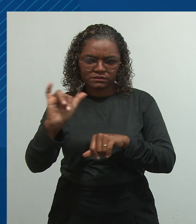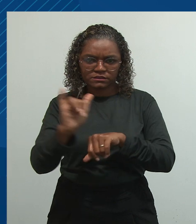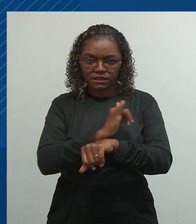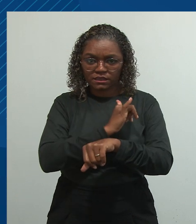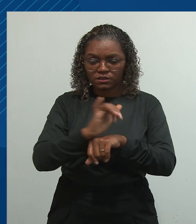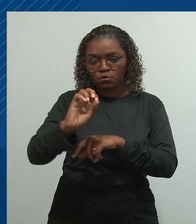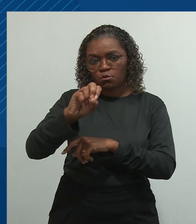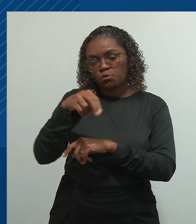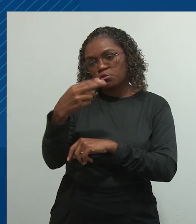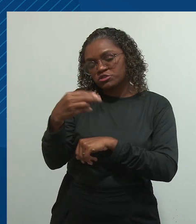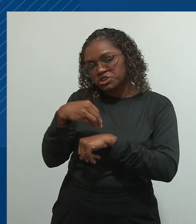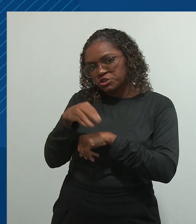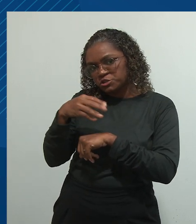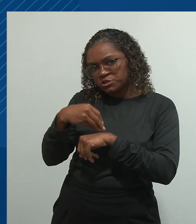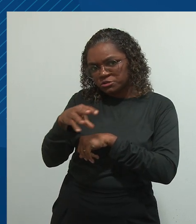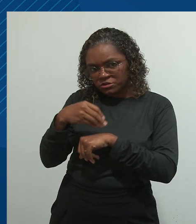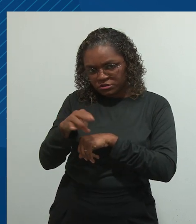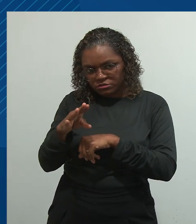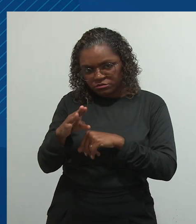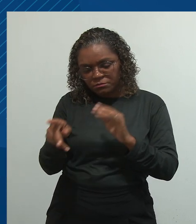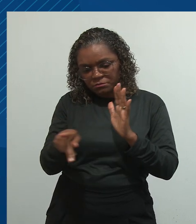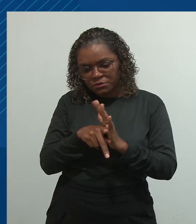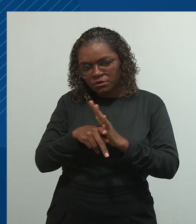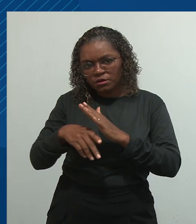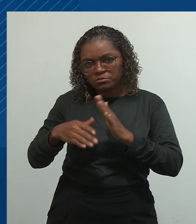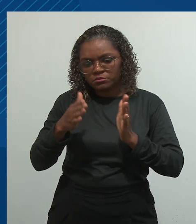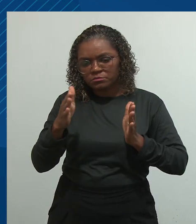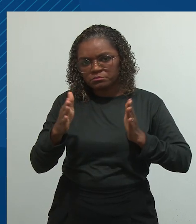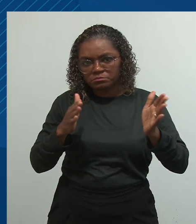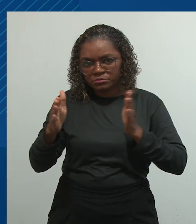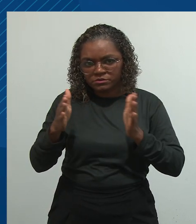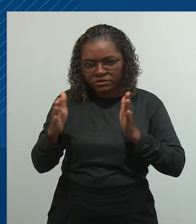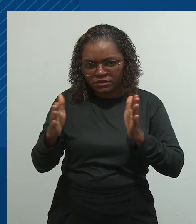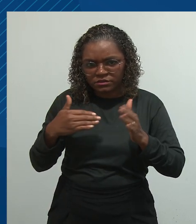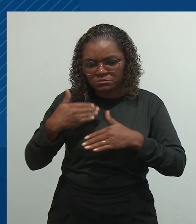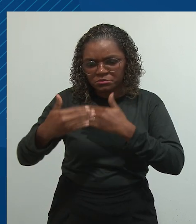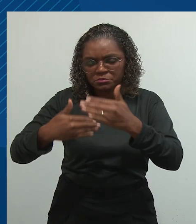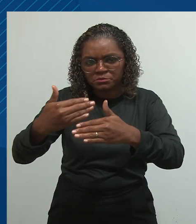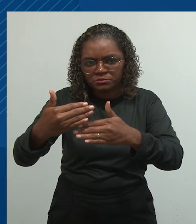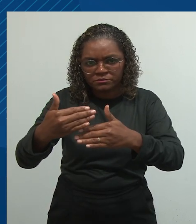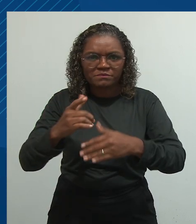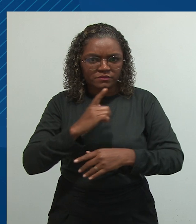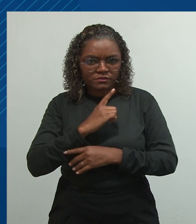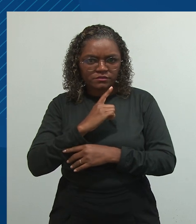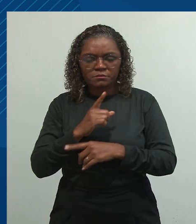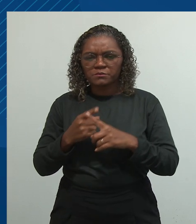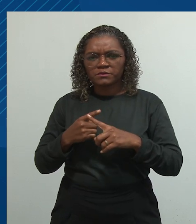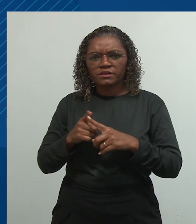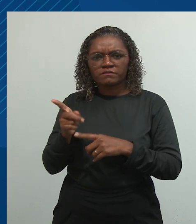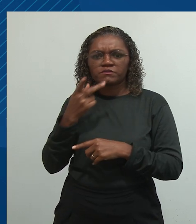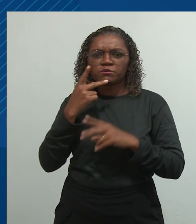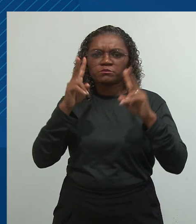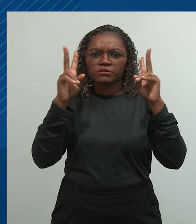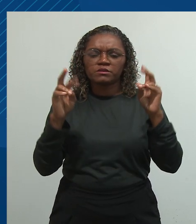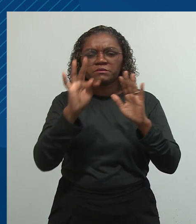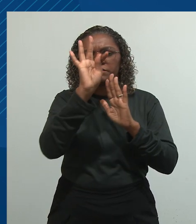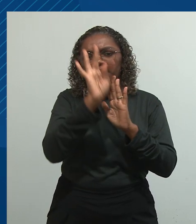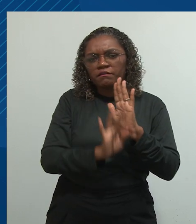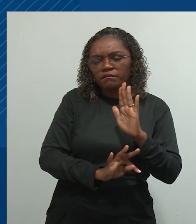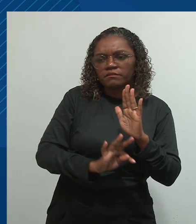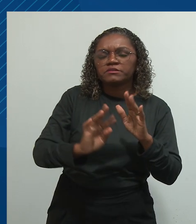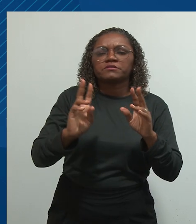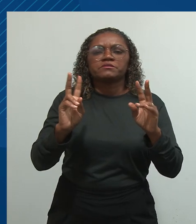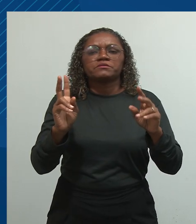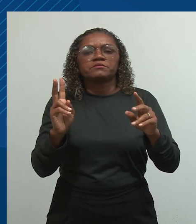alguma orientação a ser considerada no processo de descrição? A Laura estava falando, né, dessa situação do texto,